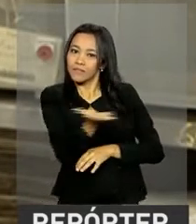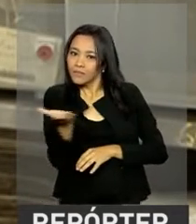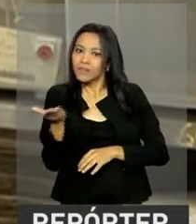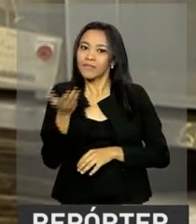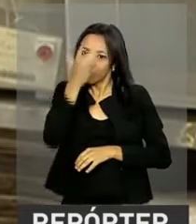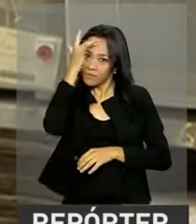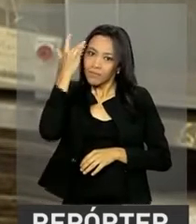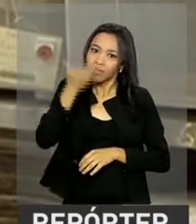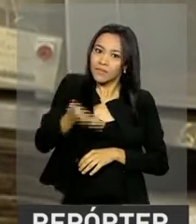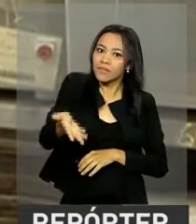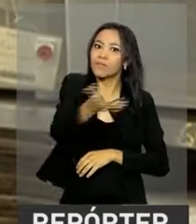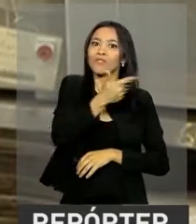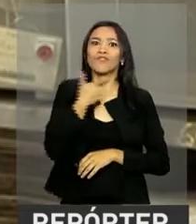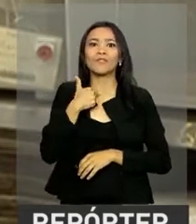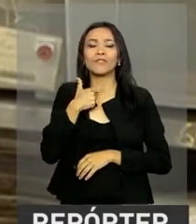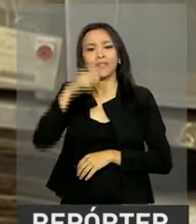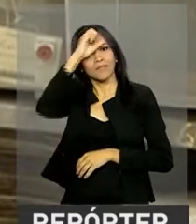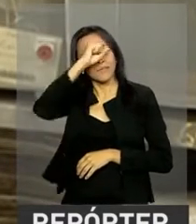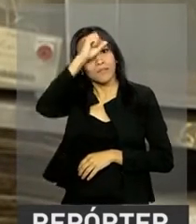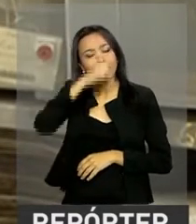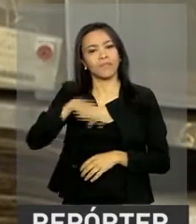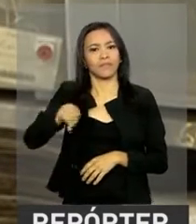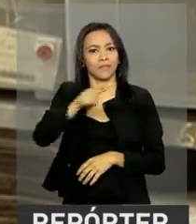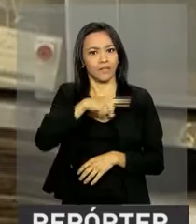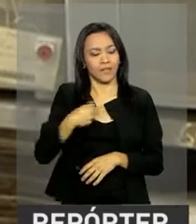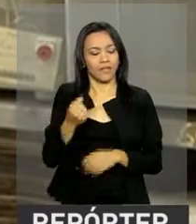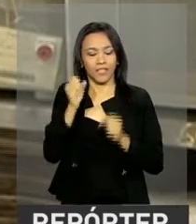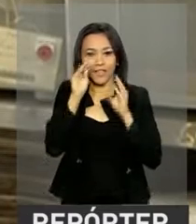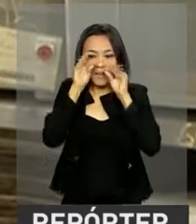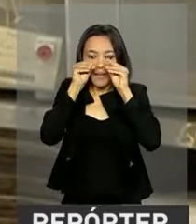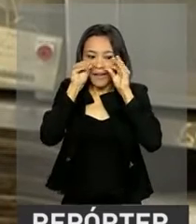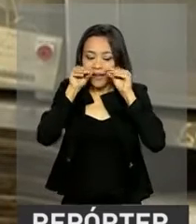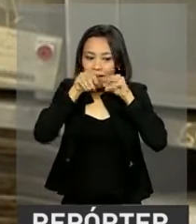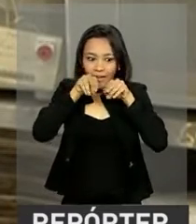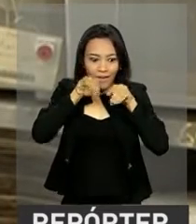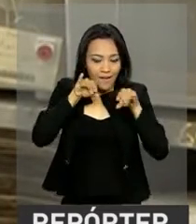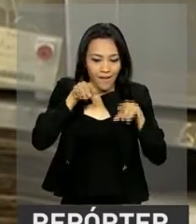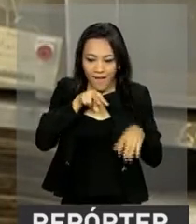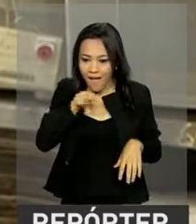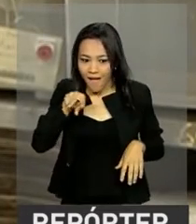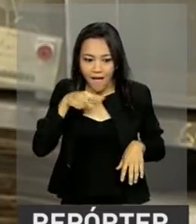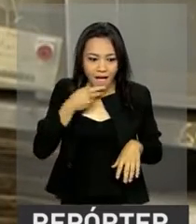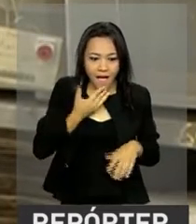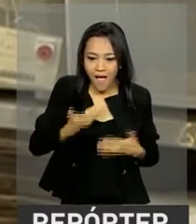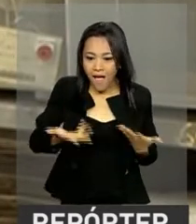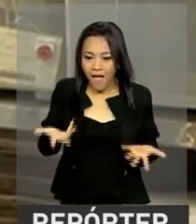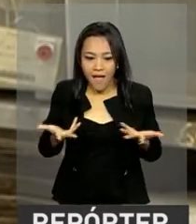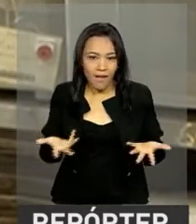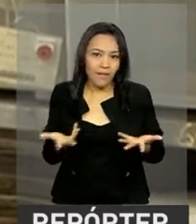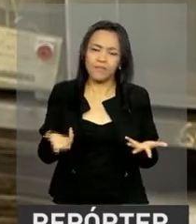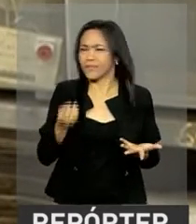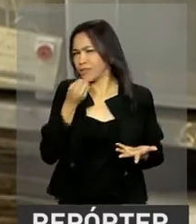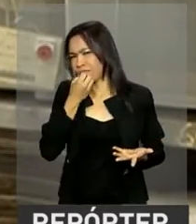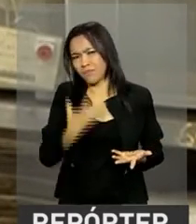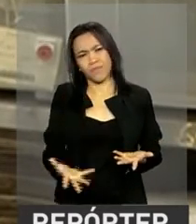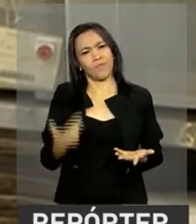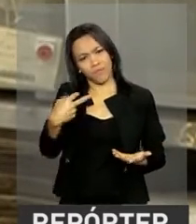ver essa vontade de aprender, esse brilho nos olhos das pessoas que vêm aqui ver um pouco do nosso trabalho.